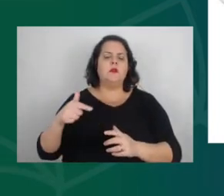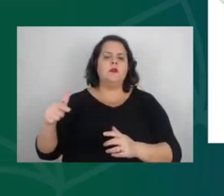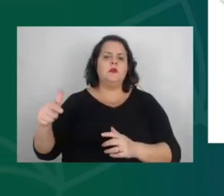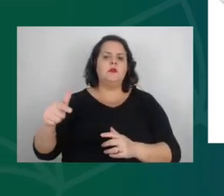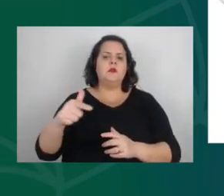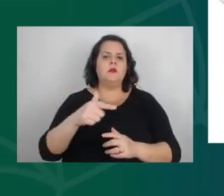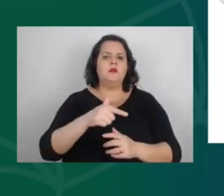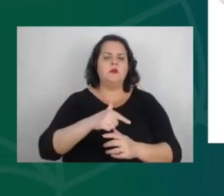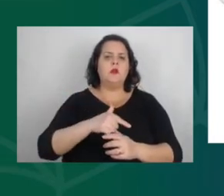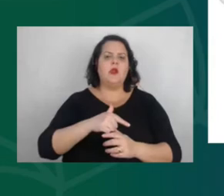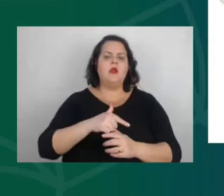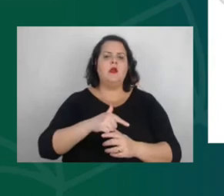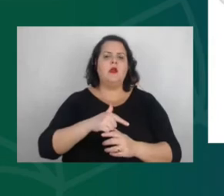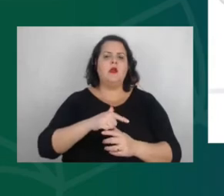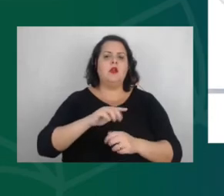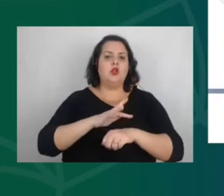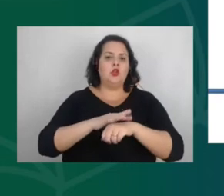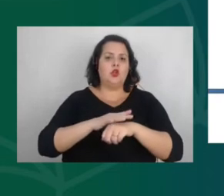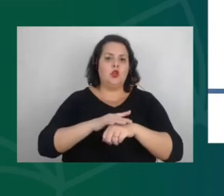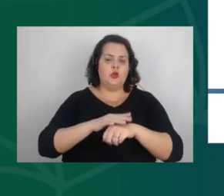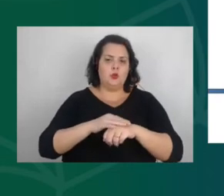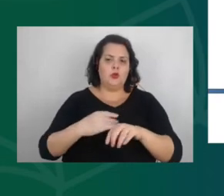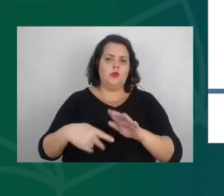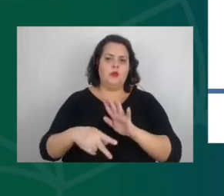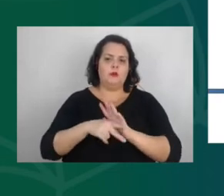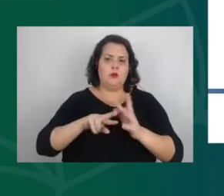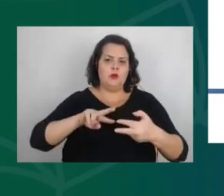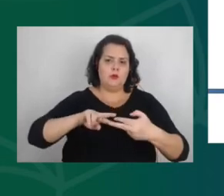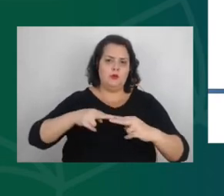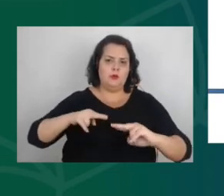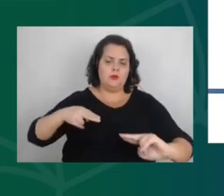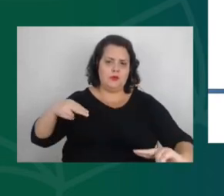que nós conhecemos próximos.